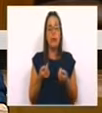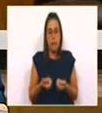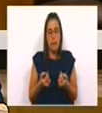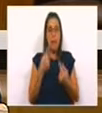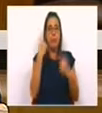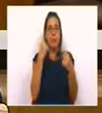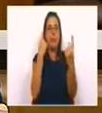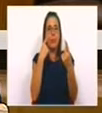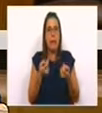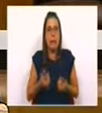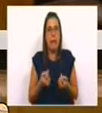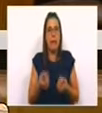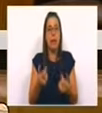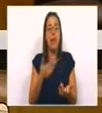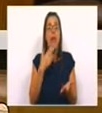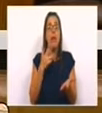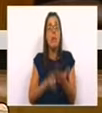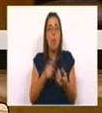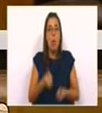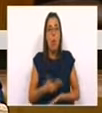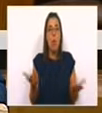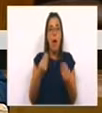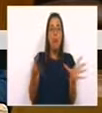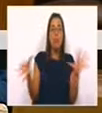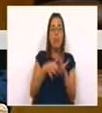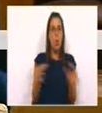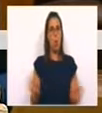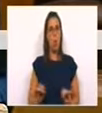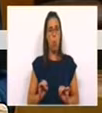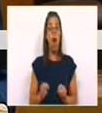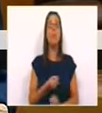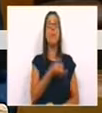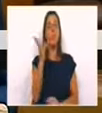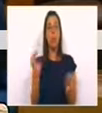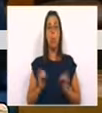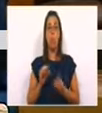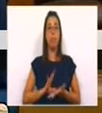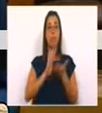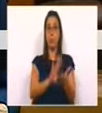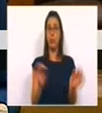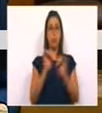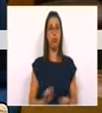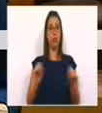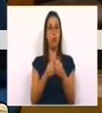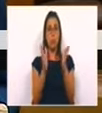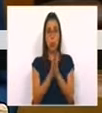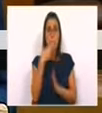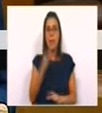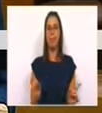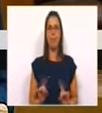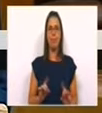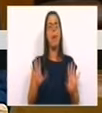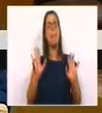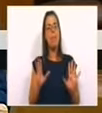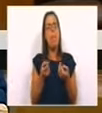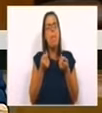sucessivamente anunciadas, sem envelope financeiro adicional e muitas vezes sem financiamento de todo.